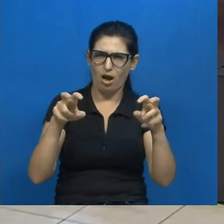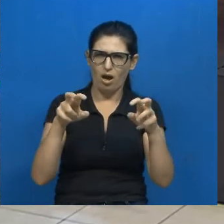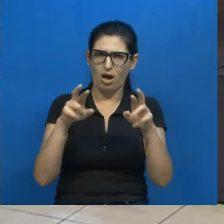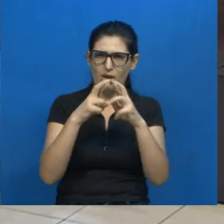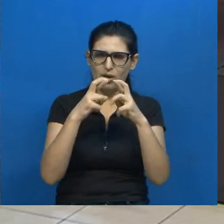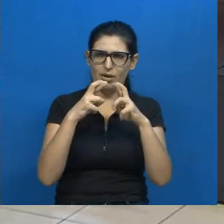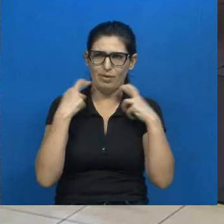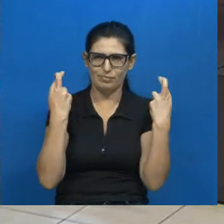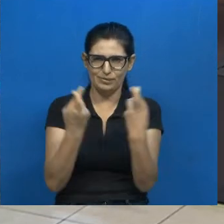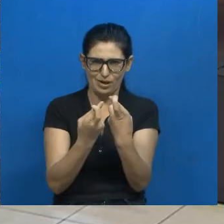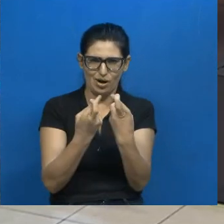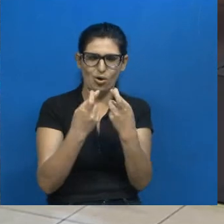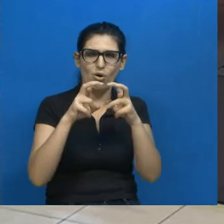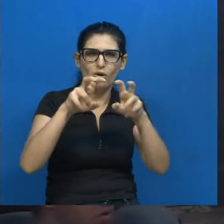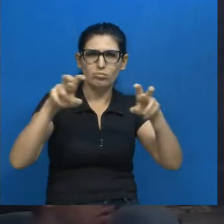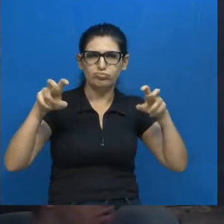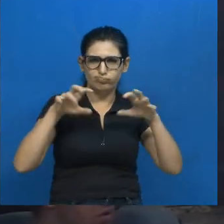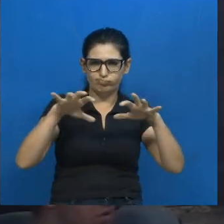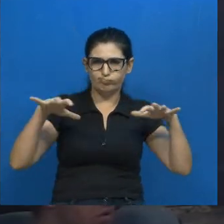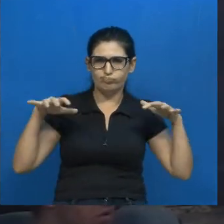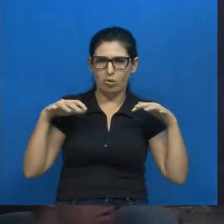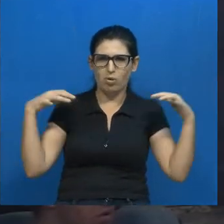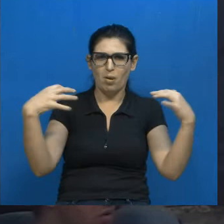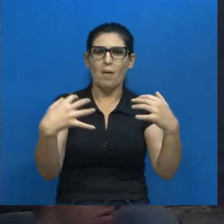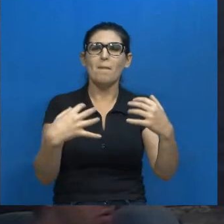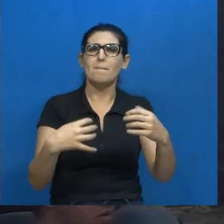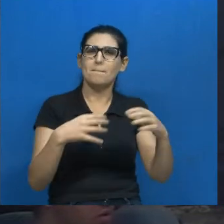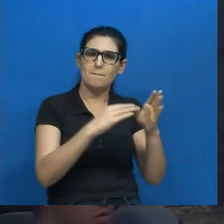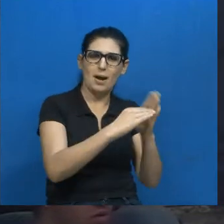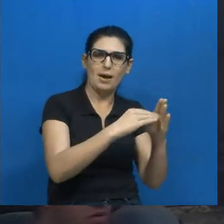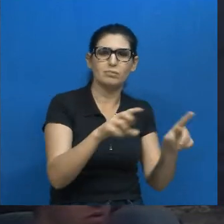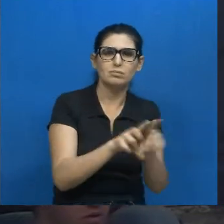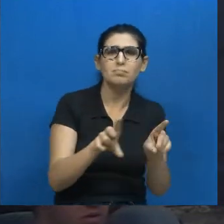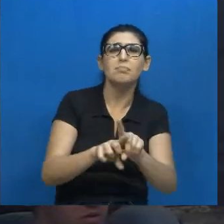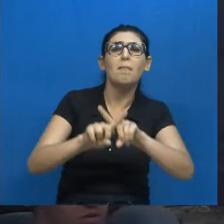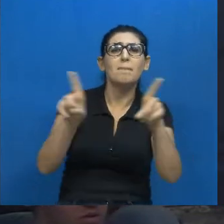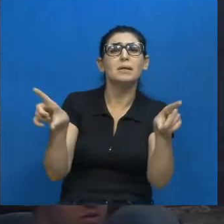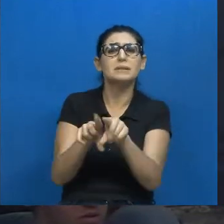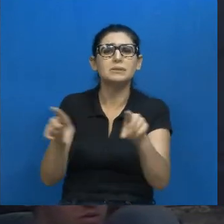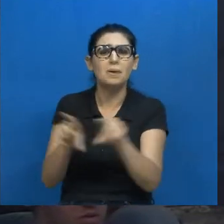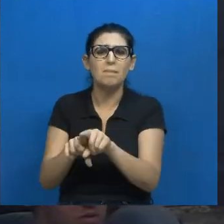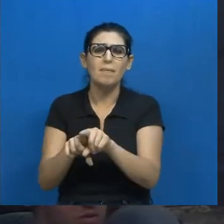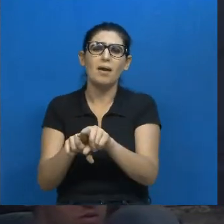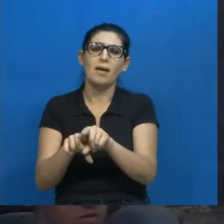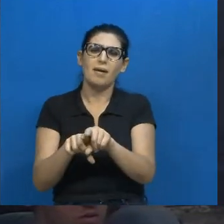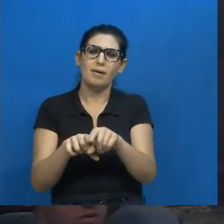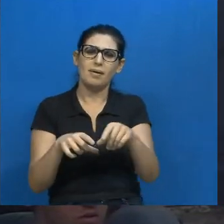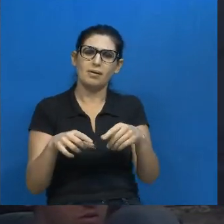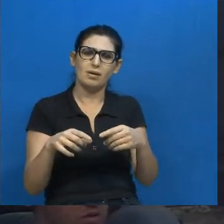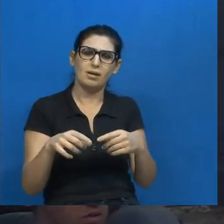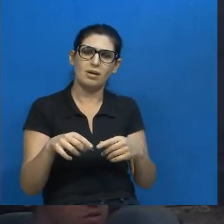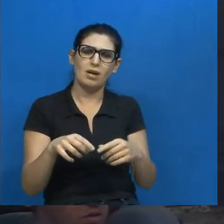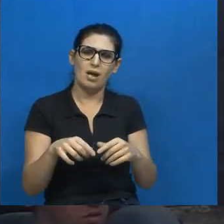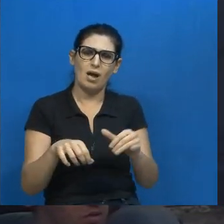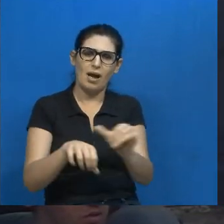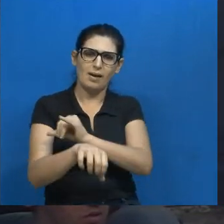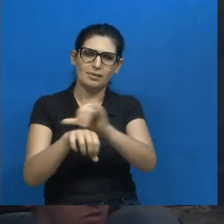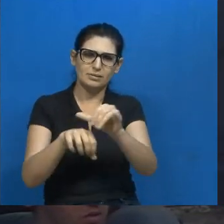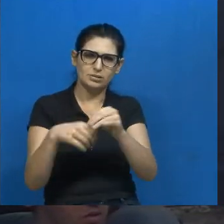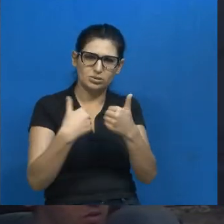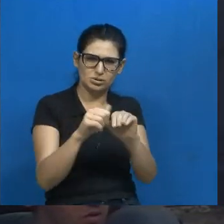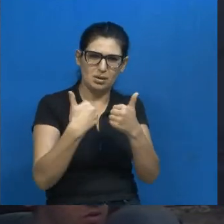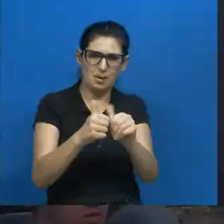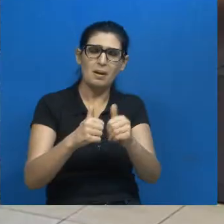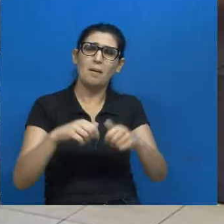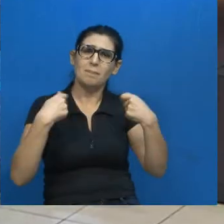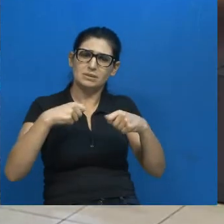nas UBS, etc., que também a mobilidade urbana pudesse ir até o trabalhador, aquele que está no ponto de ônibus,